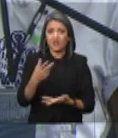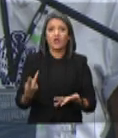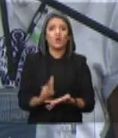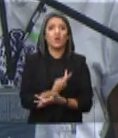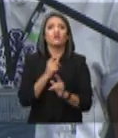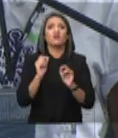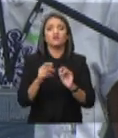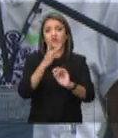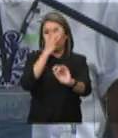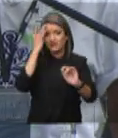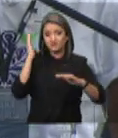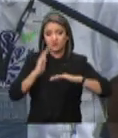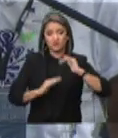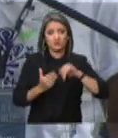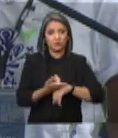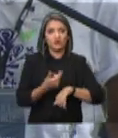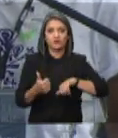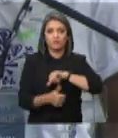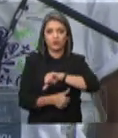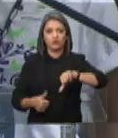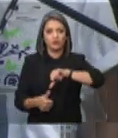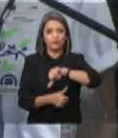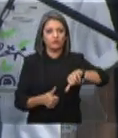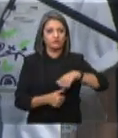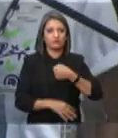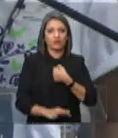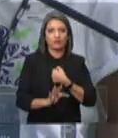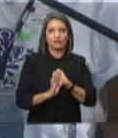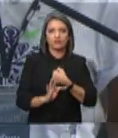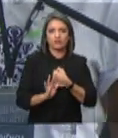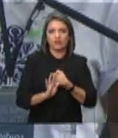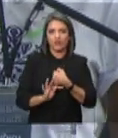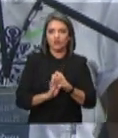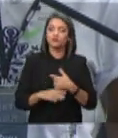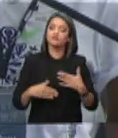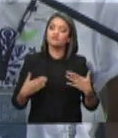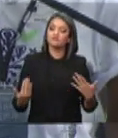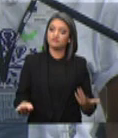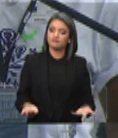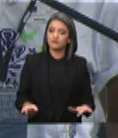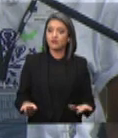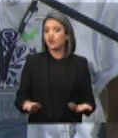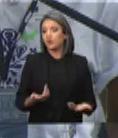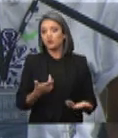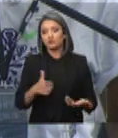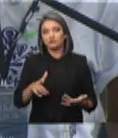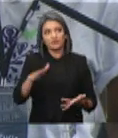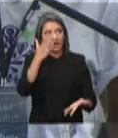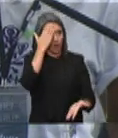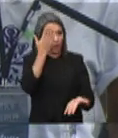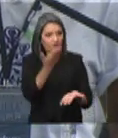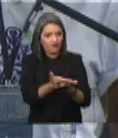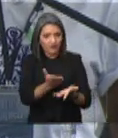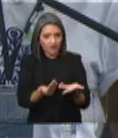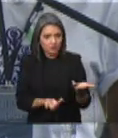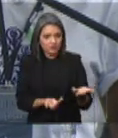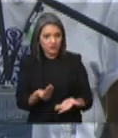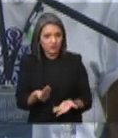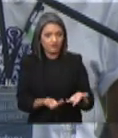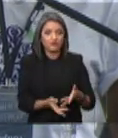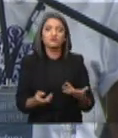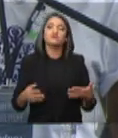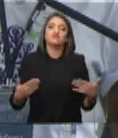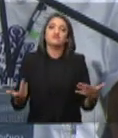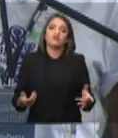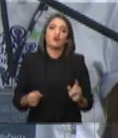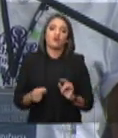recorrente de profissionais técnicas e técnicos havendo não credibilidade do serviço potencializando